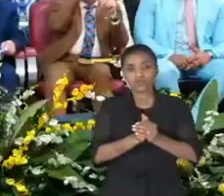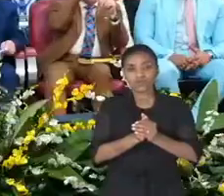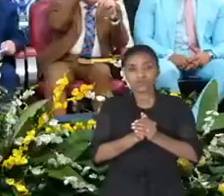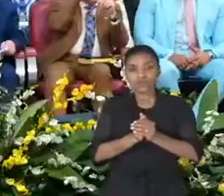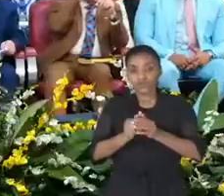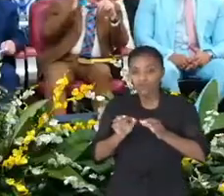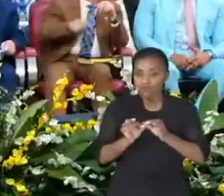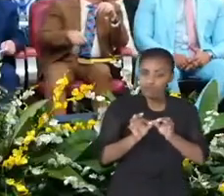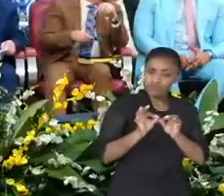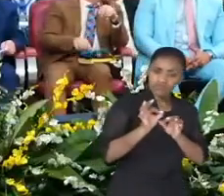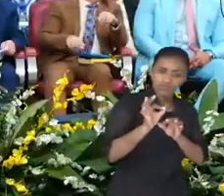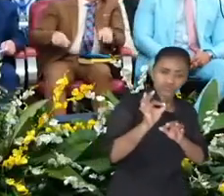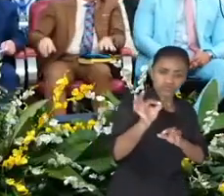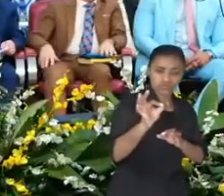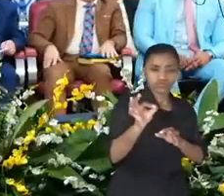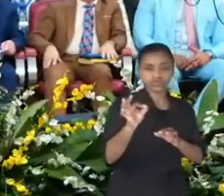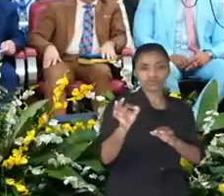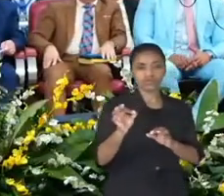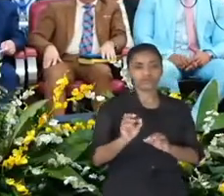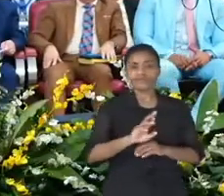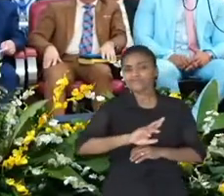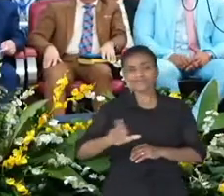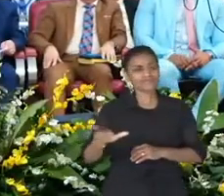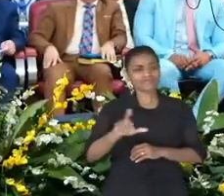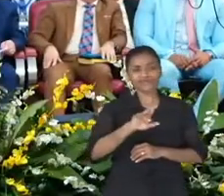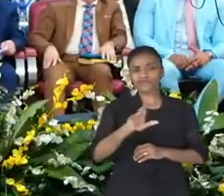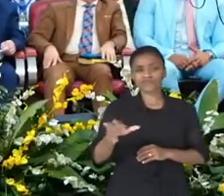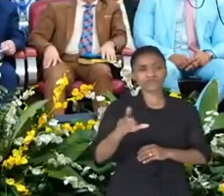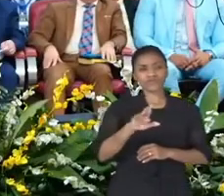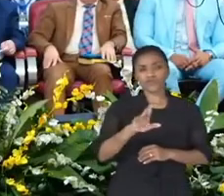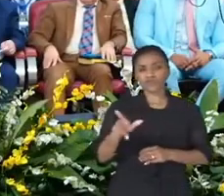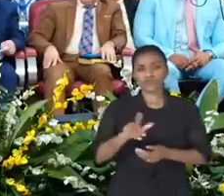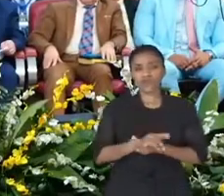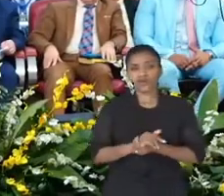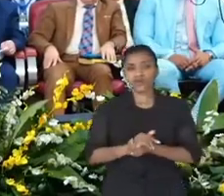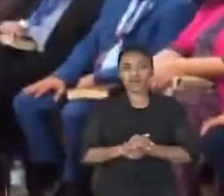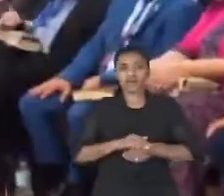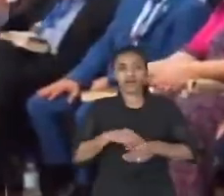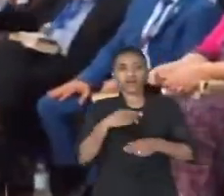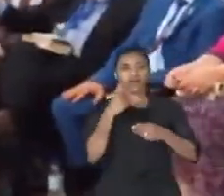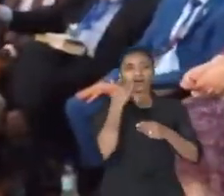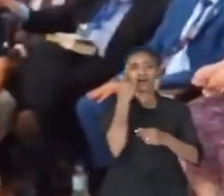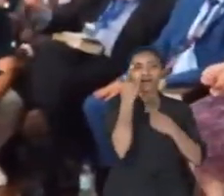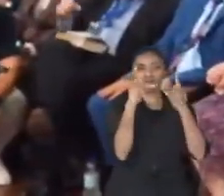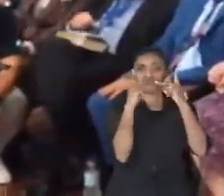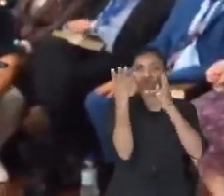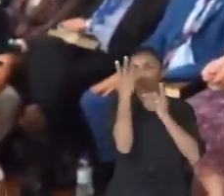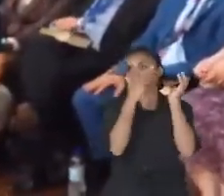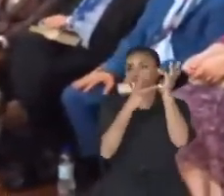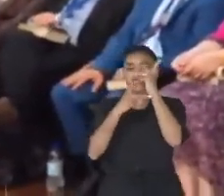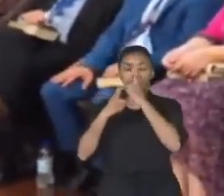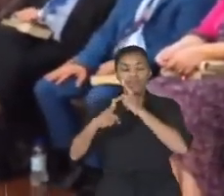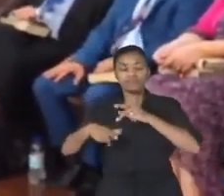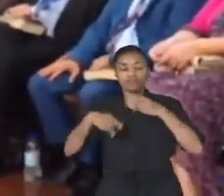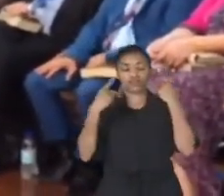ser longevo? Não é a eloquência do pregador, não